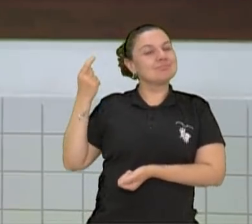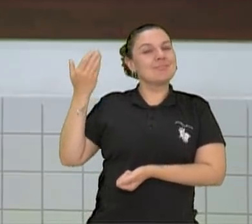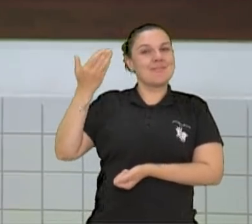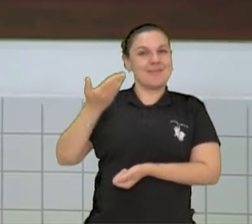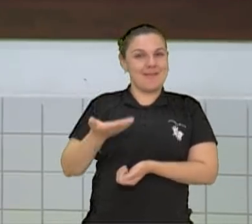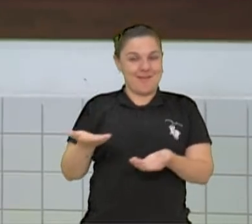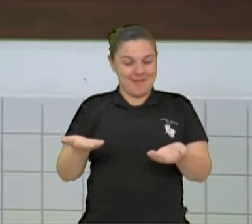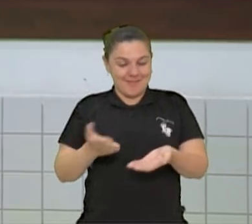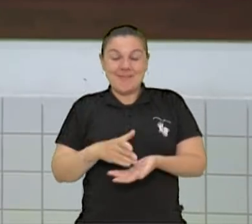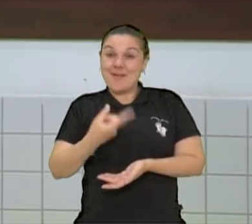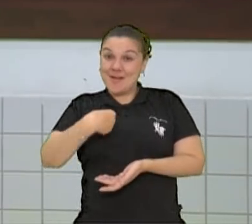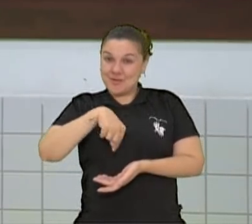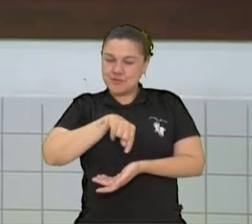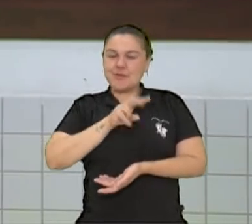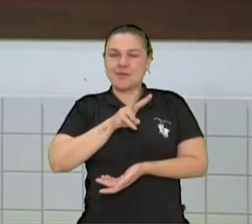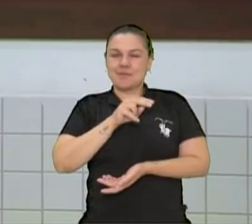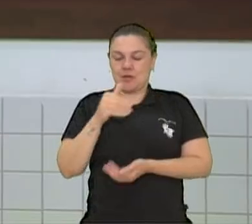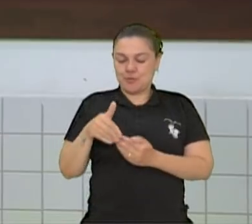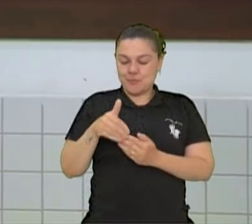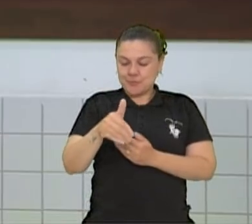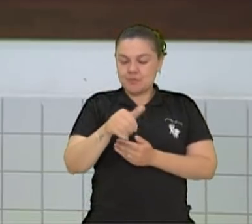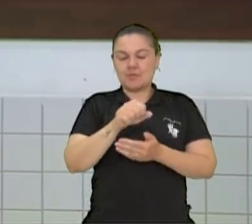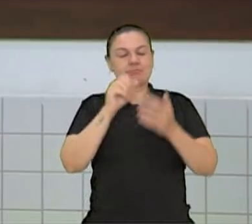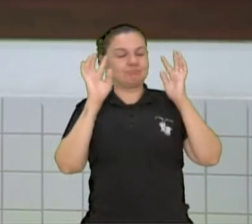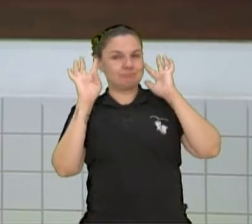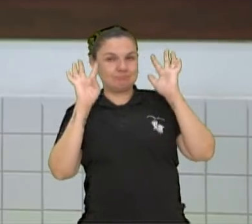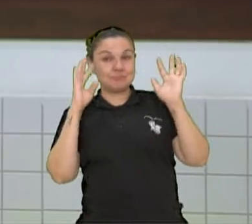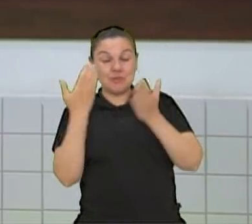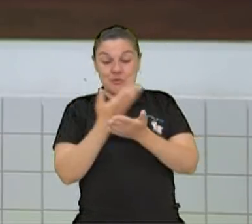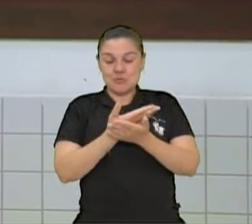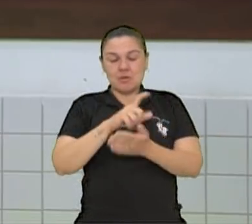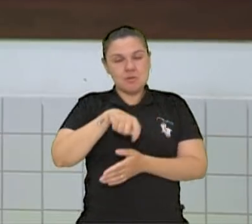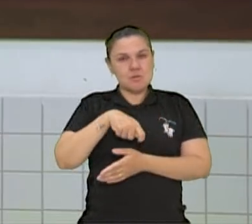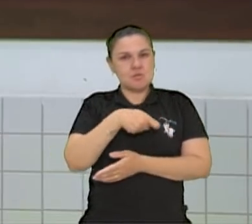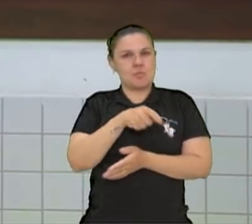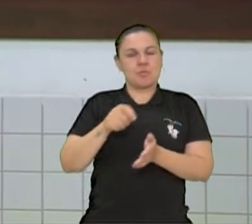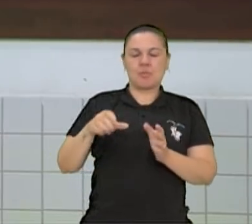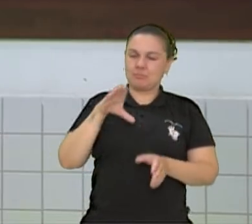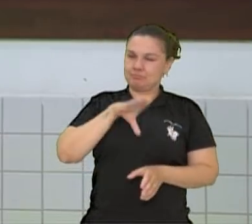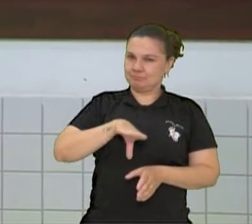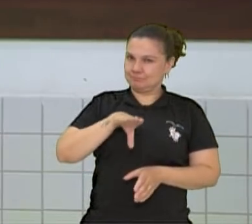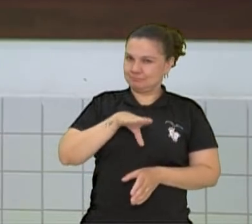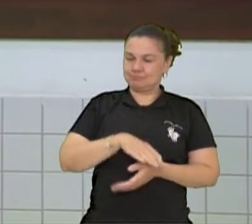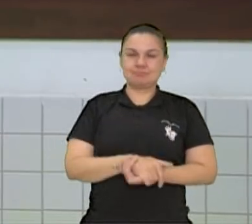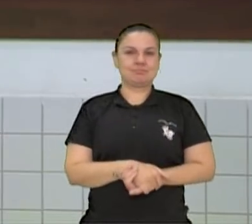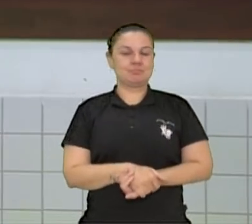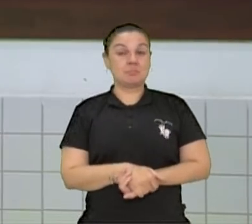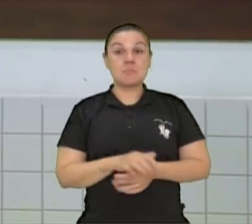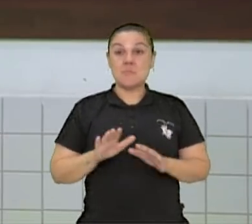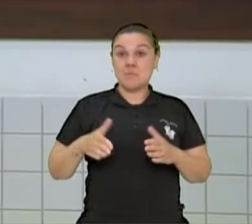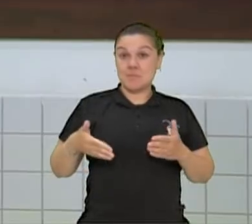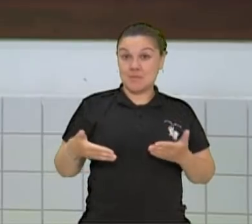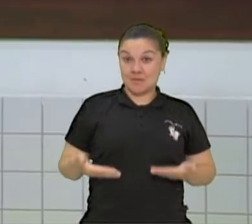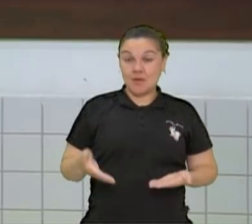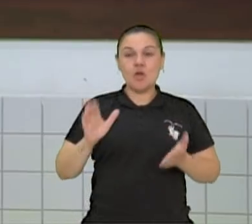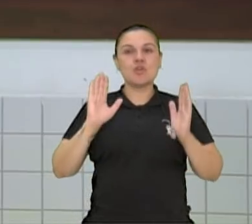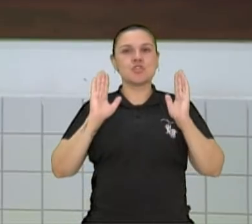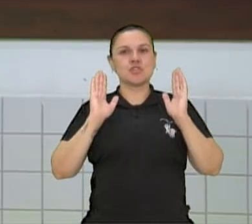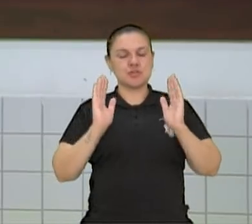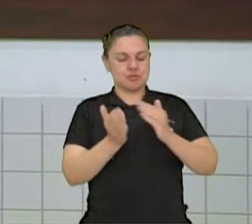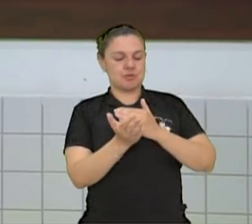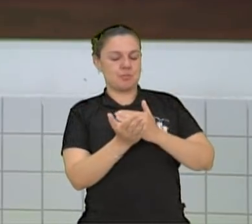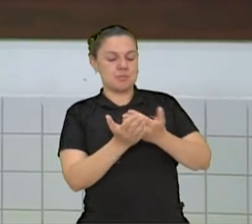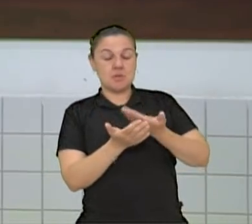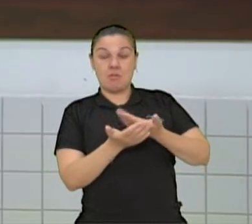E hoje a gente vai continuar fazendo as nossas reflexões sobre a nossa língua portuguesa, certo? Nós já havíamos começado na